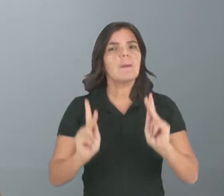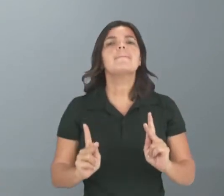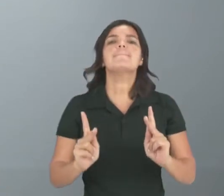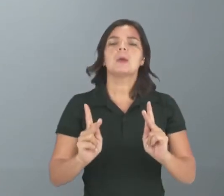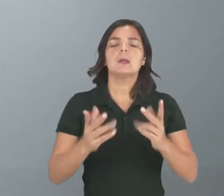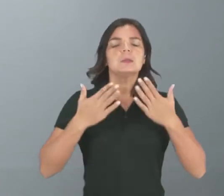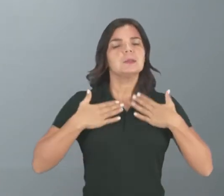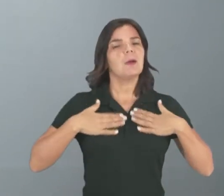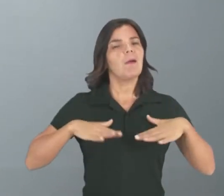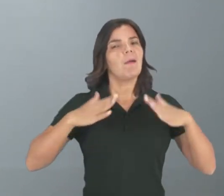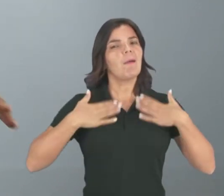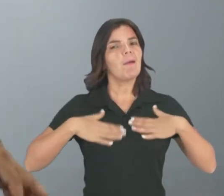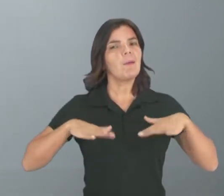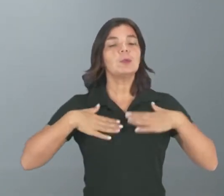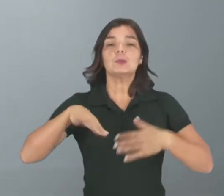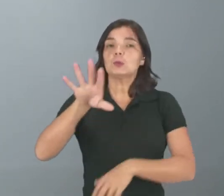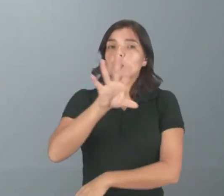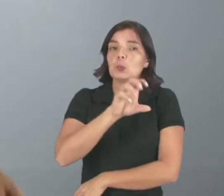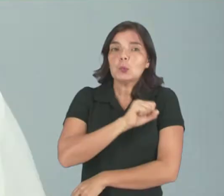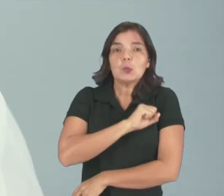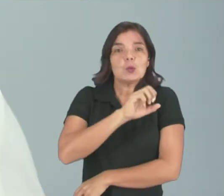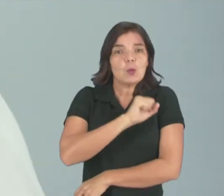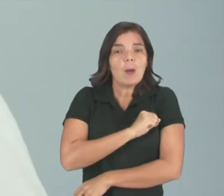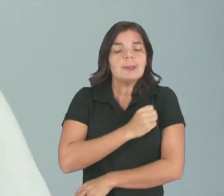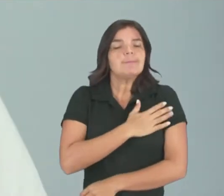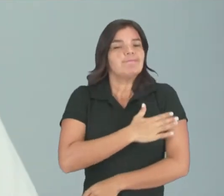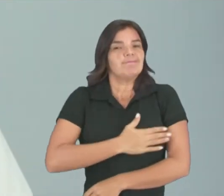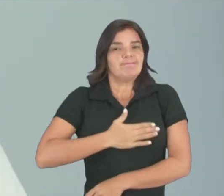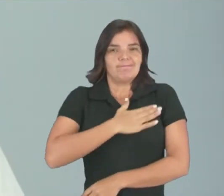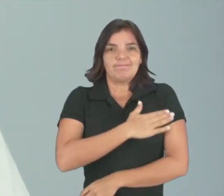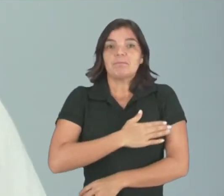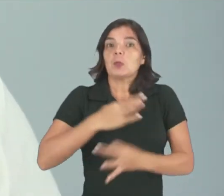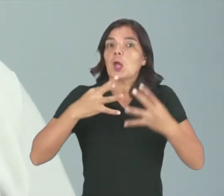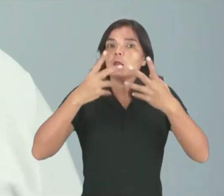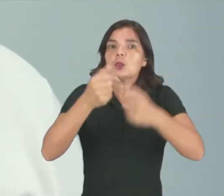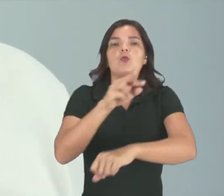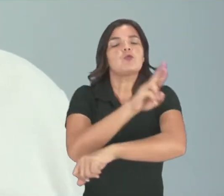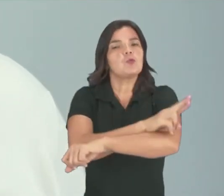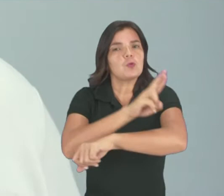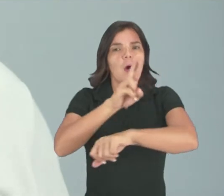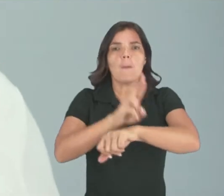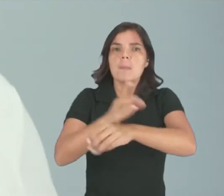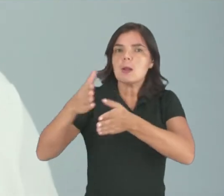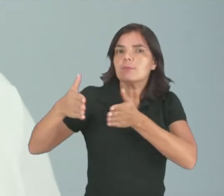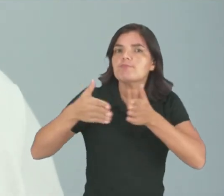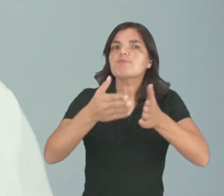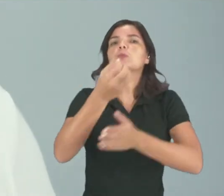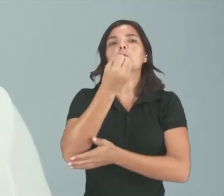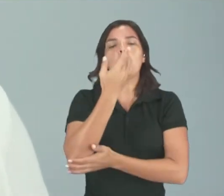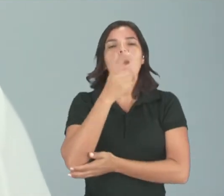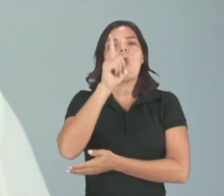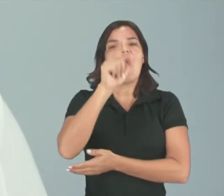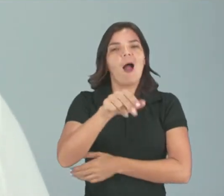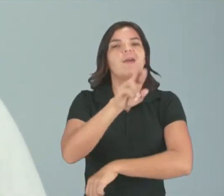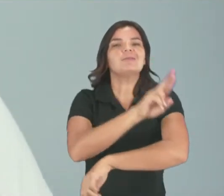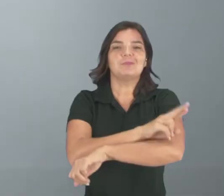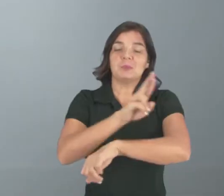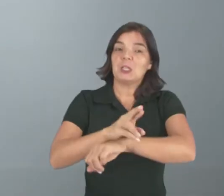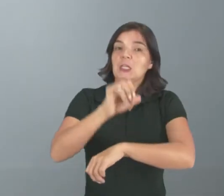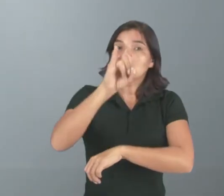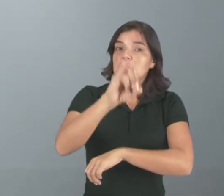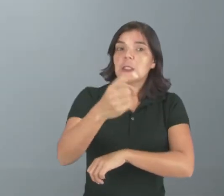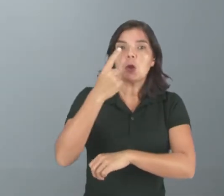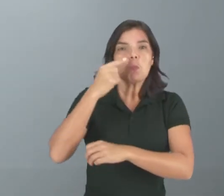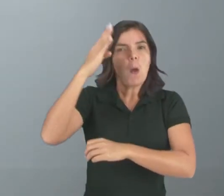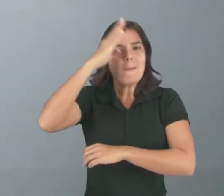da tranquilidade, é o caminho do amor, o caminho do bem-estar. Toda religião que aponta o caminho do bem é uma religião. Se ela